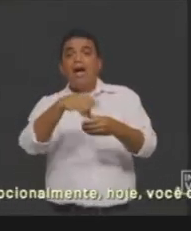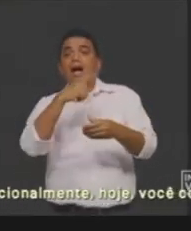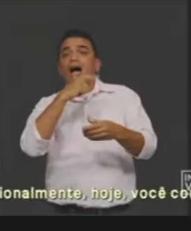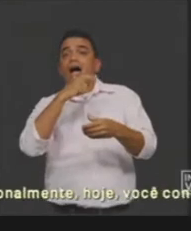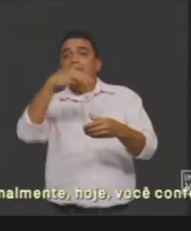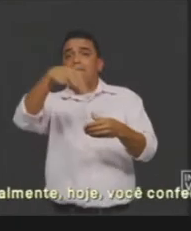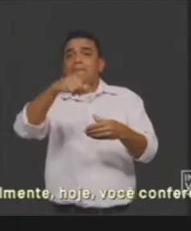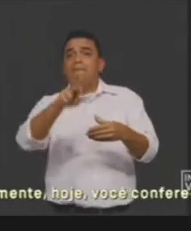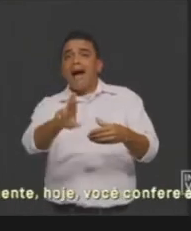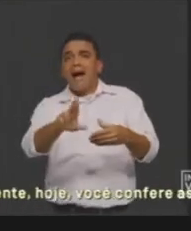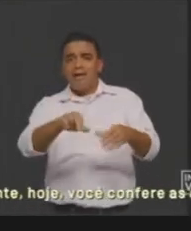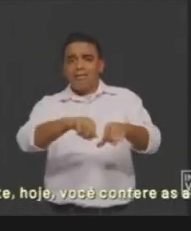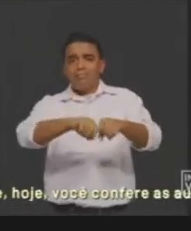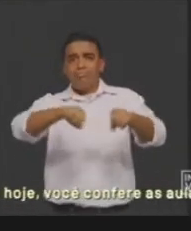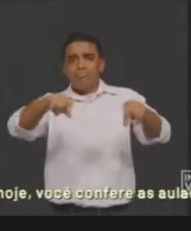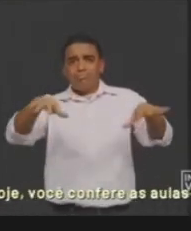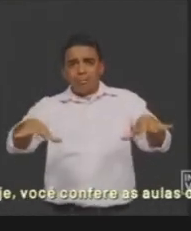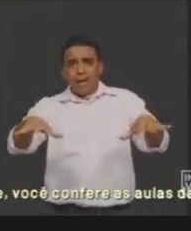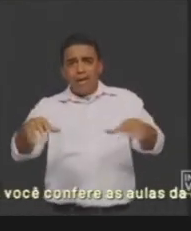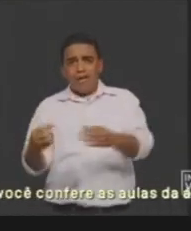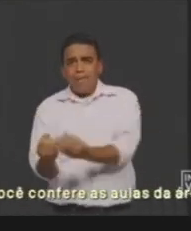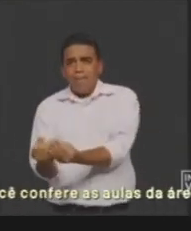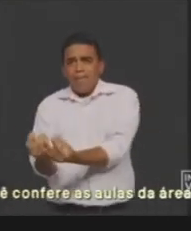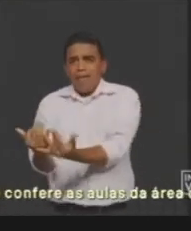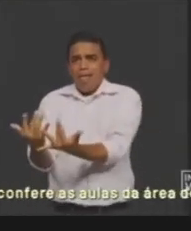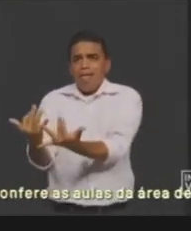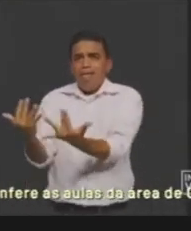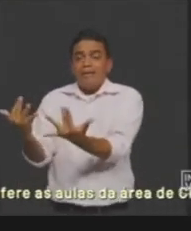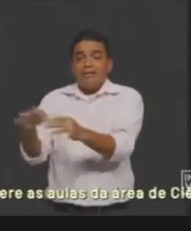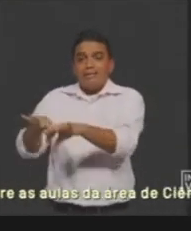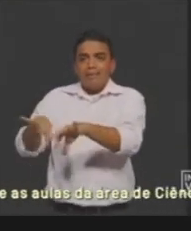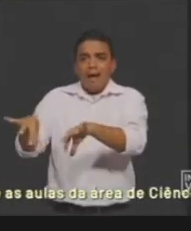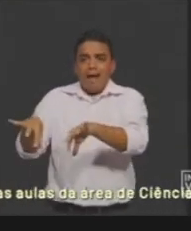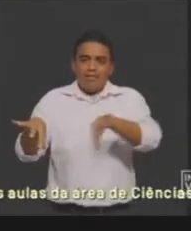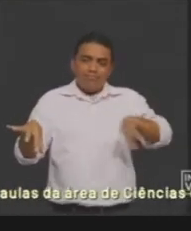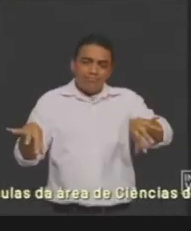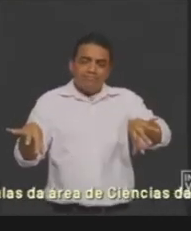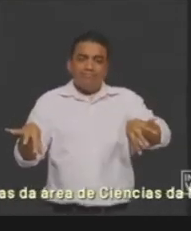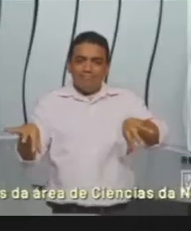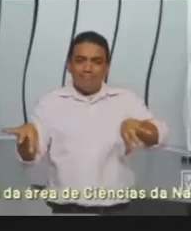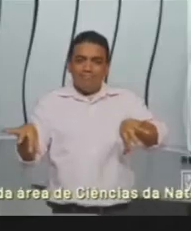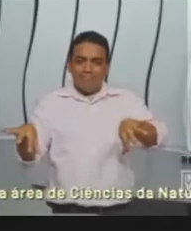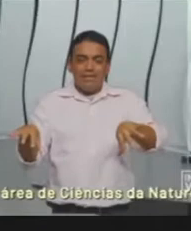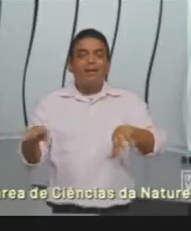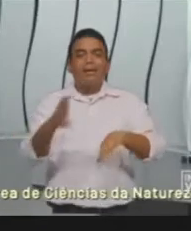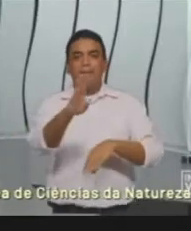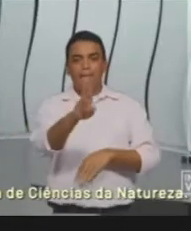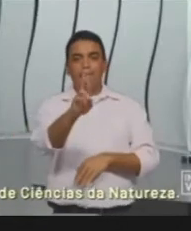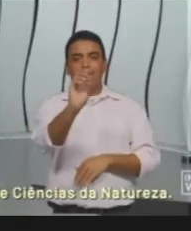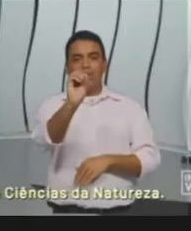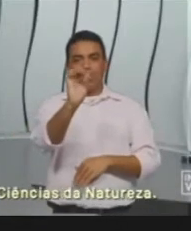mar, e crescer separadamente ali. Nós chamamos isso, então, de brotamento.